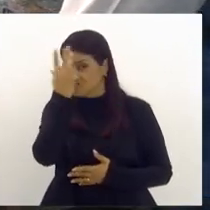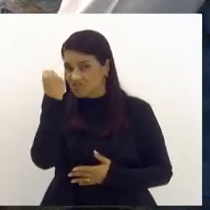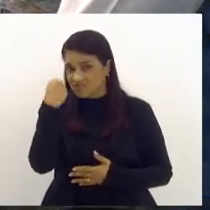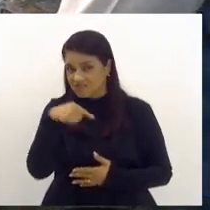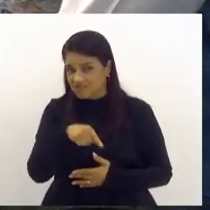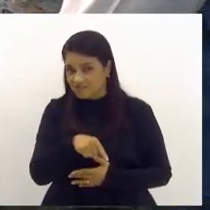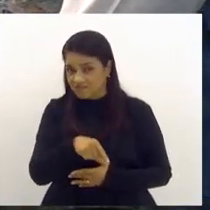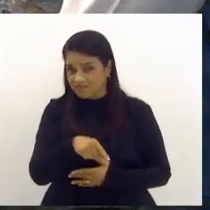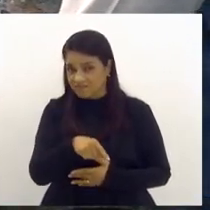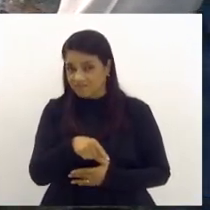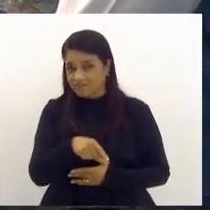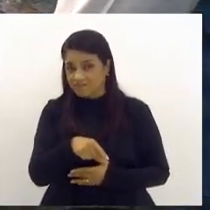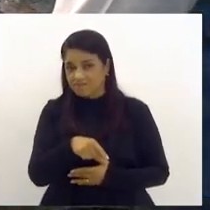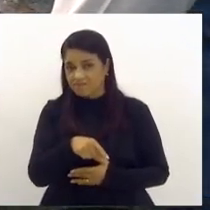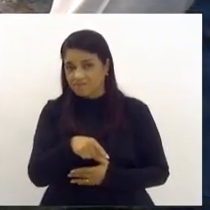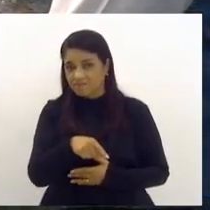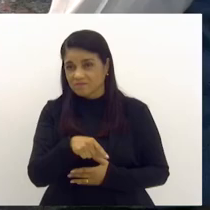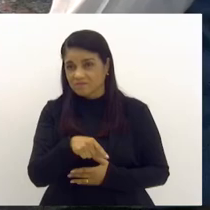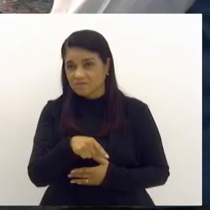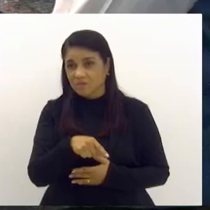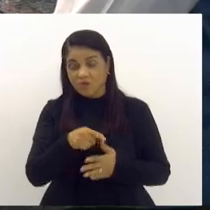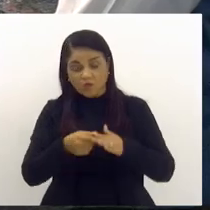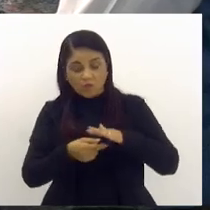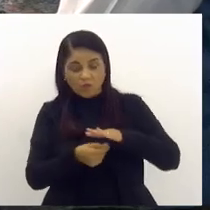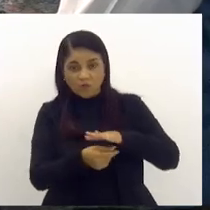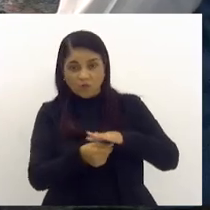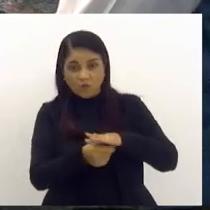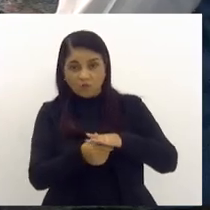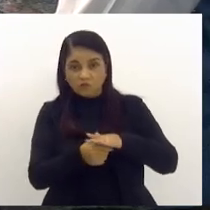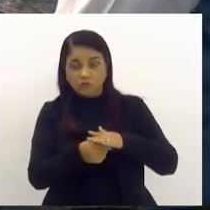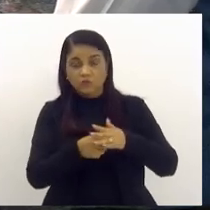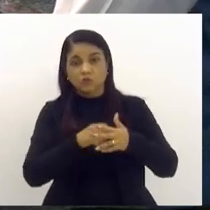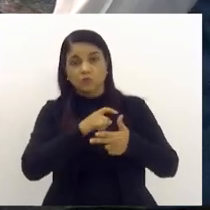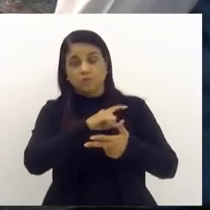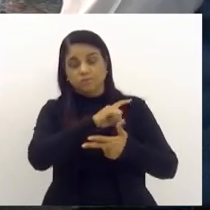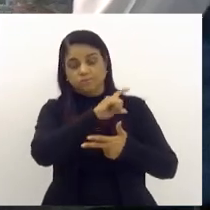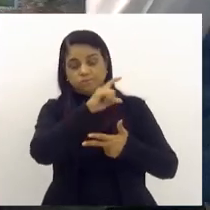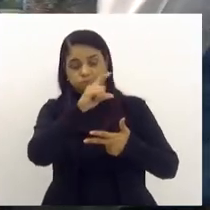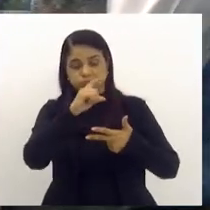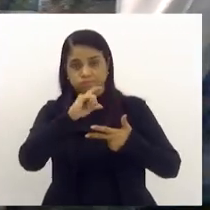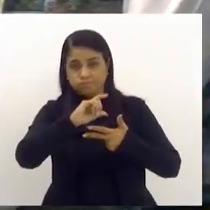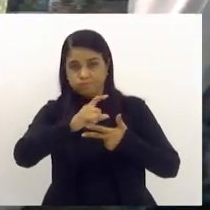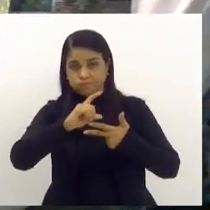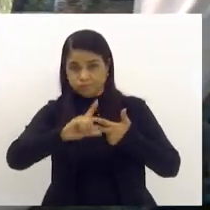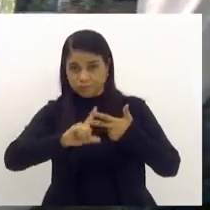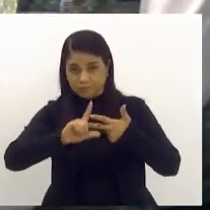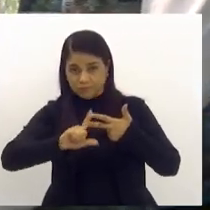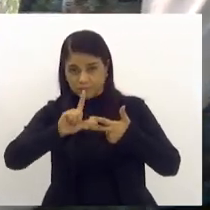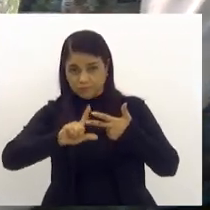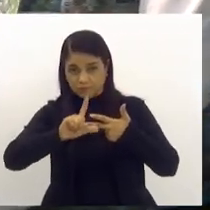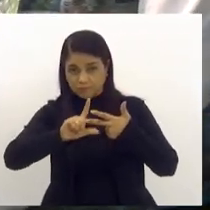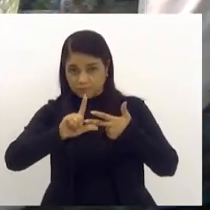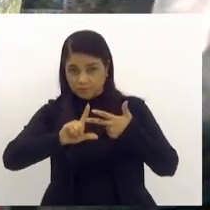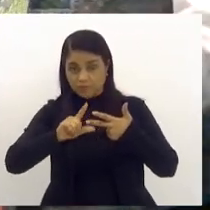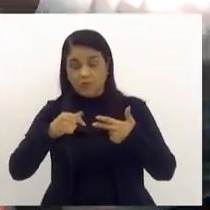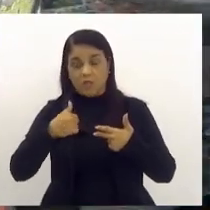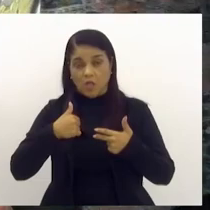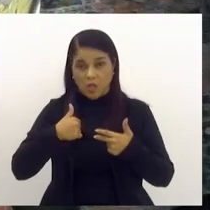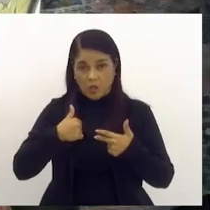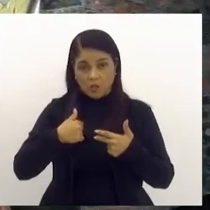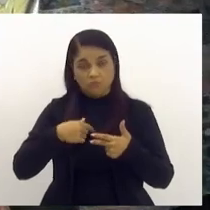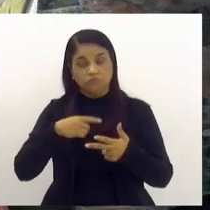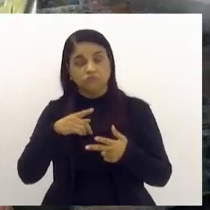presidente, de excepcionalizar o fundo do Poder Legislativo. E nós acrescentamos, não só eu e